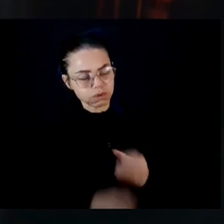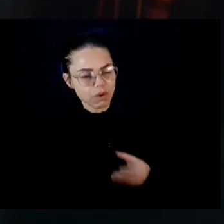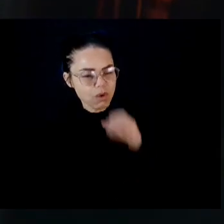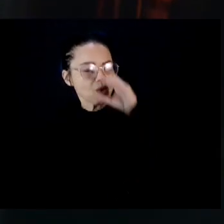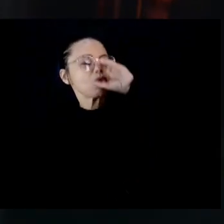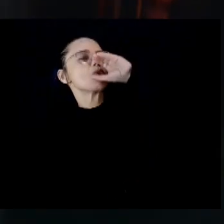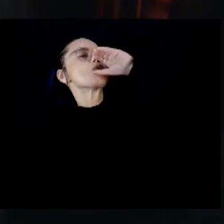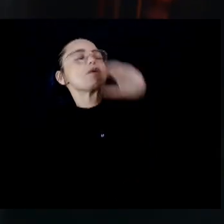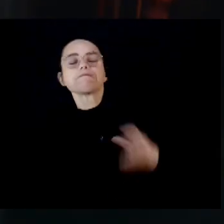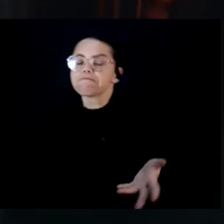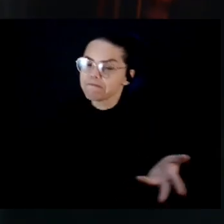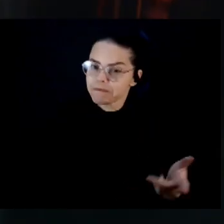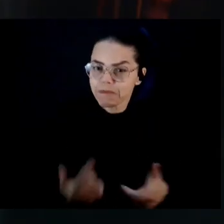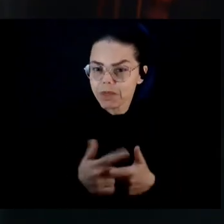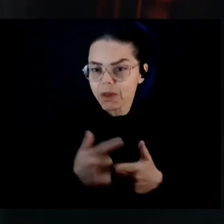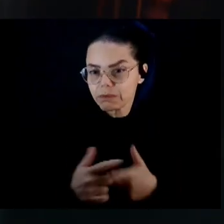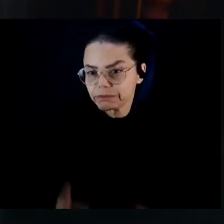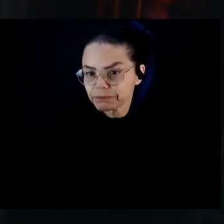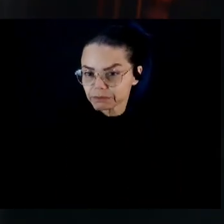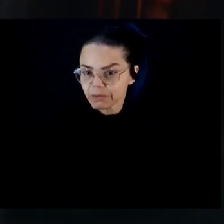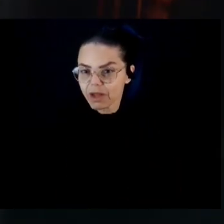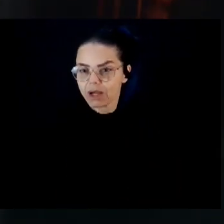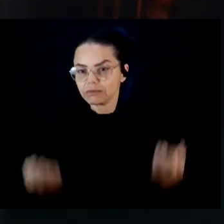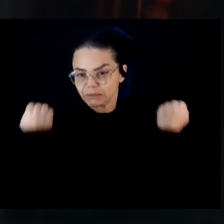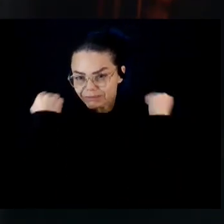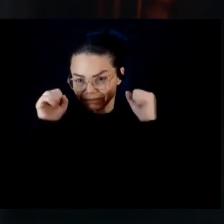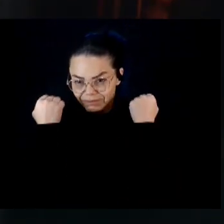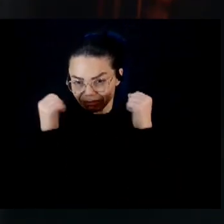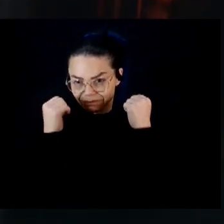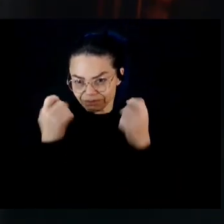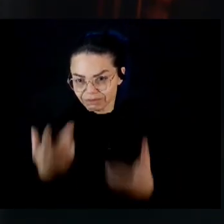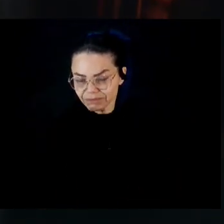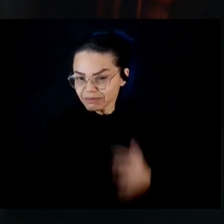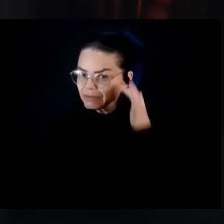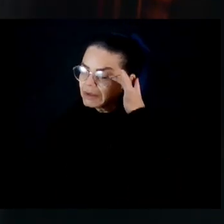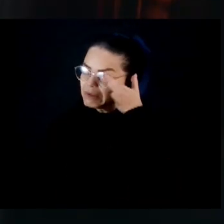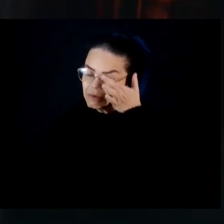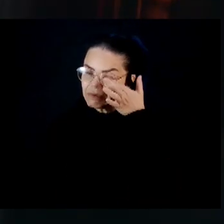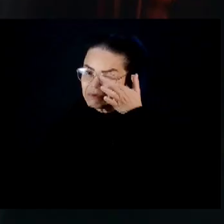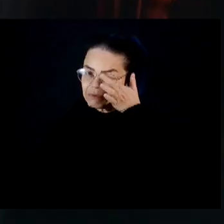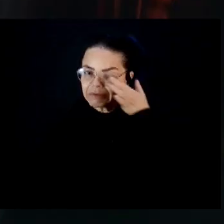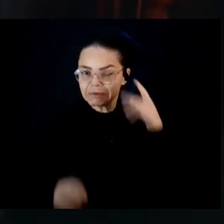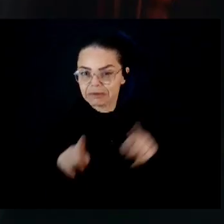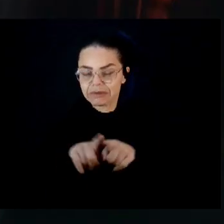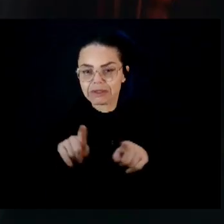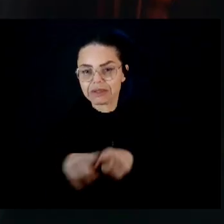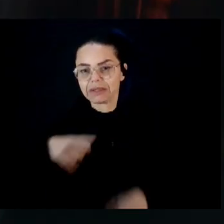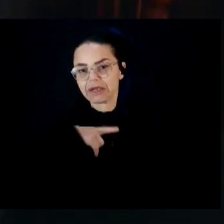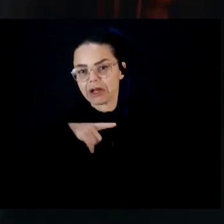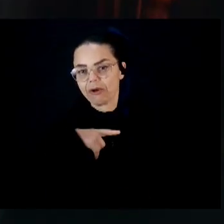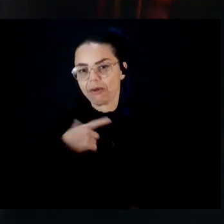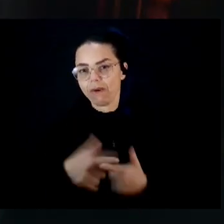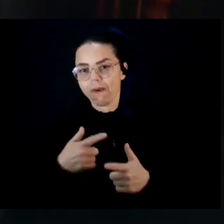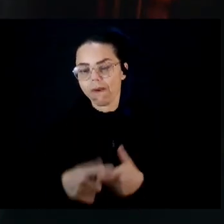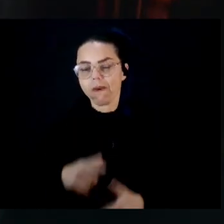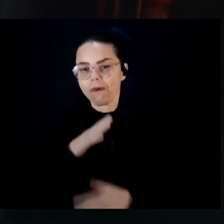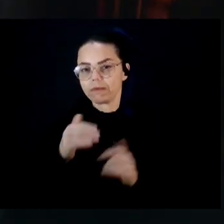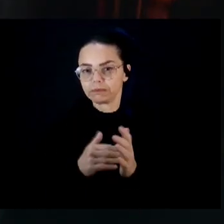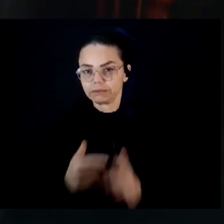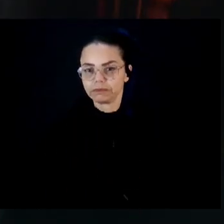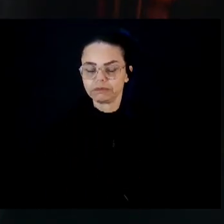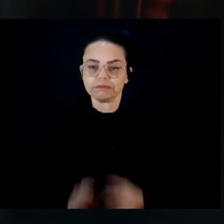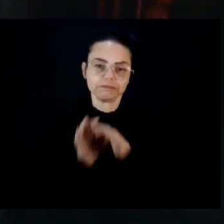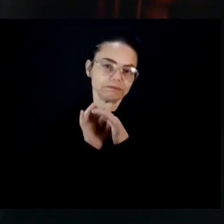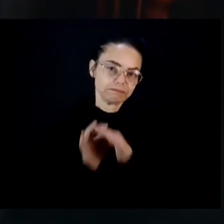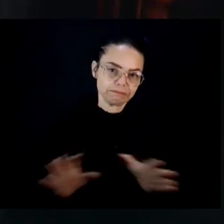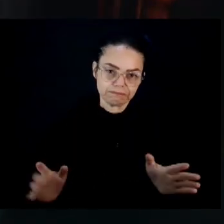né? Eu sei, eu também tenho, também tomo, mas a gente precisa de orientação, porque nem tudo que está disponível